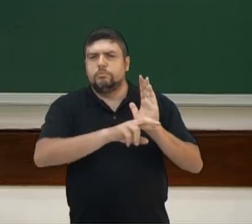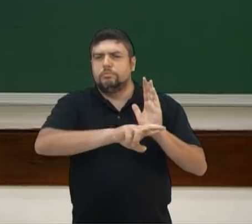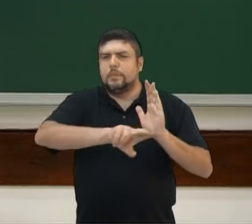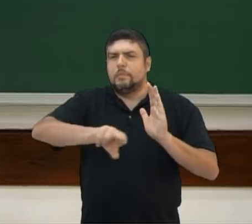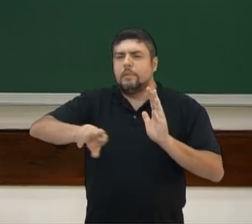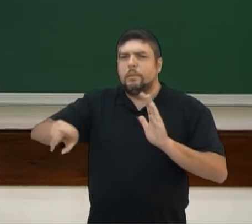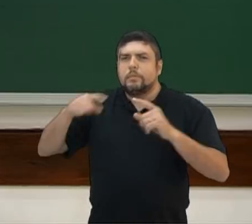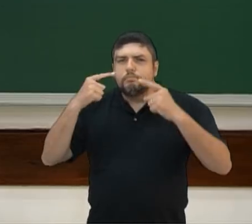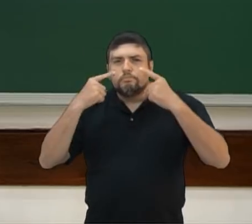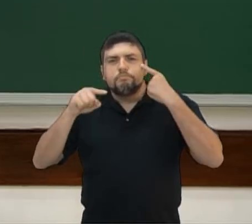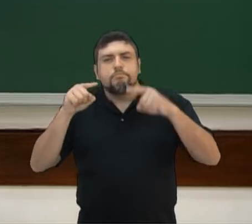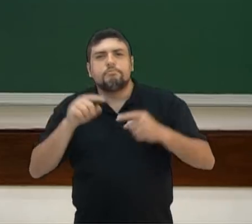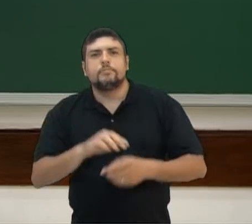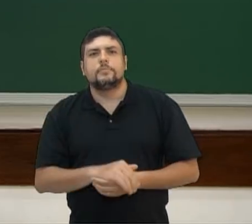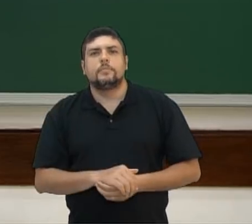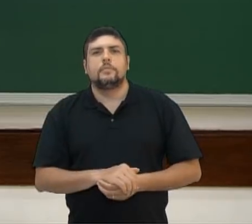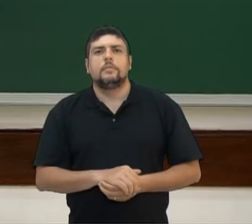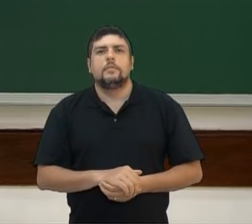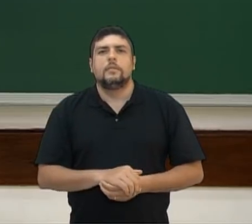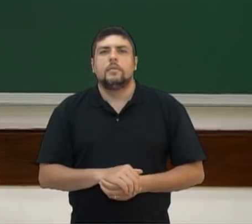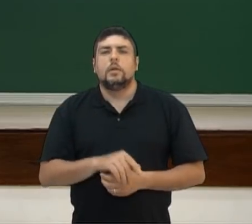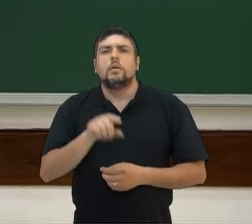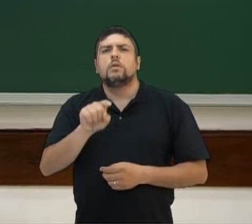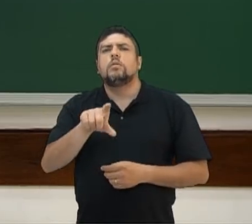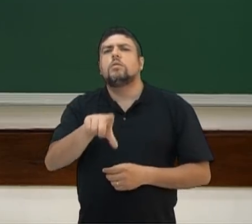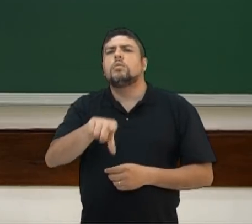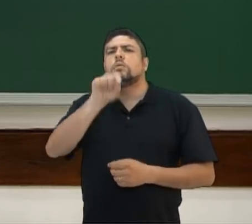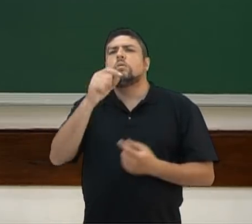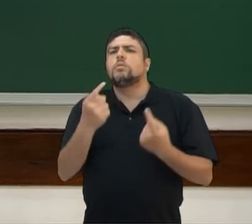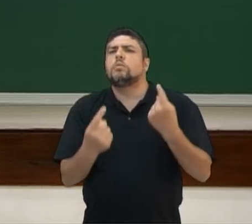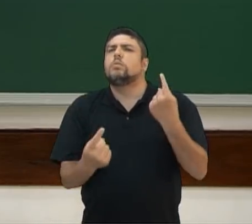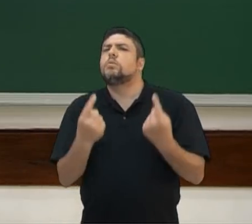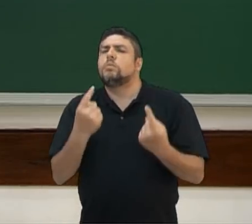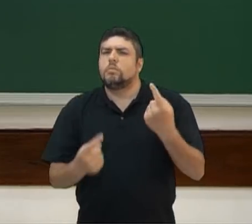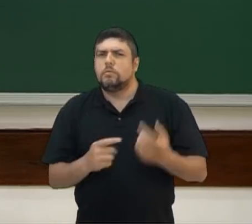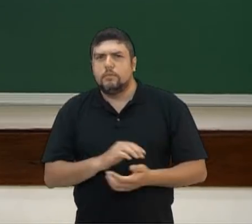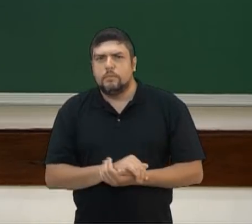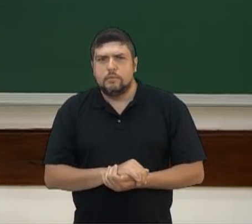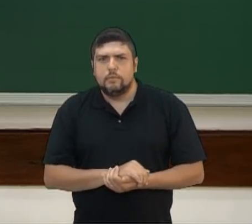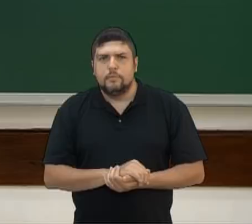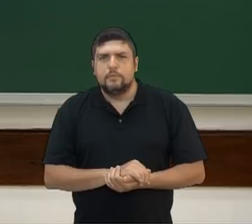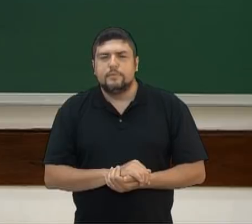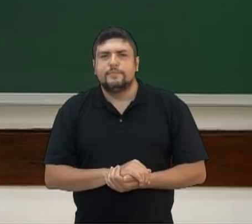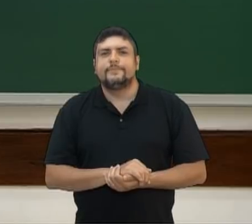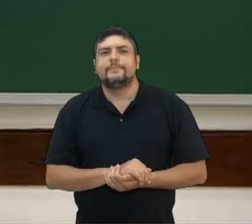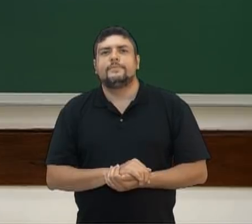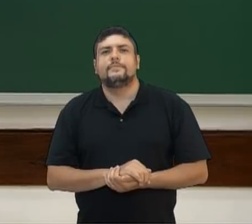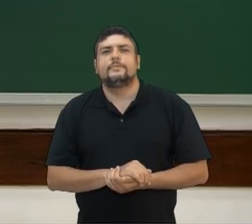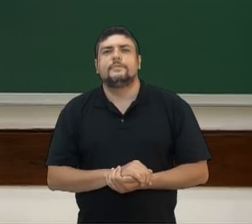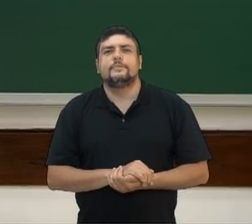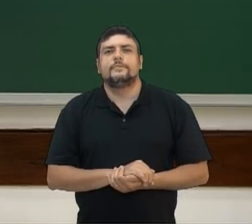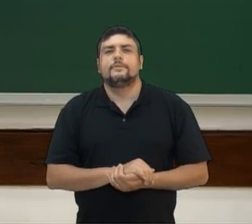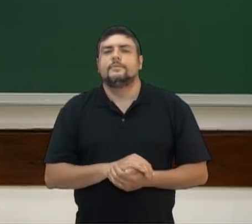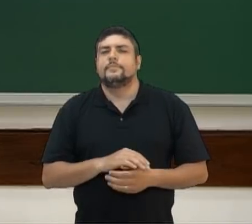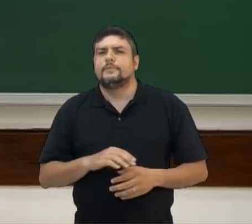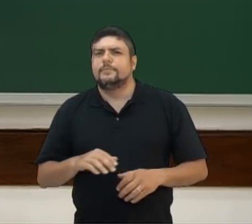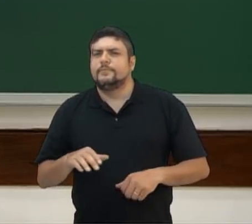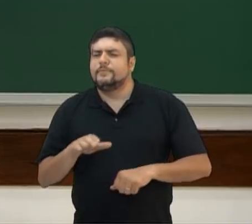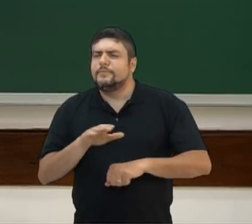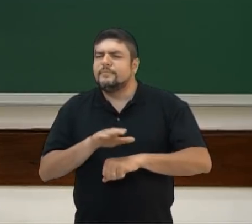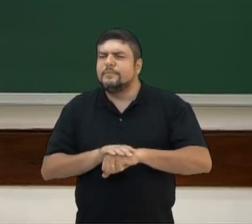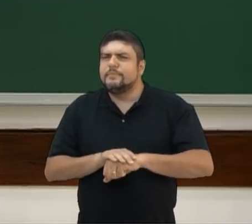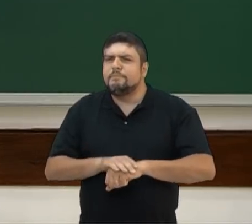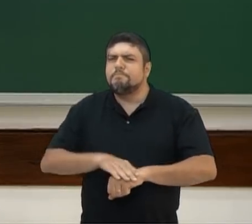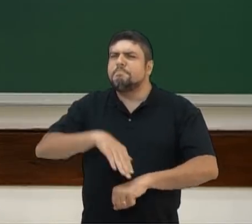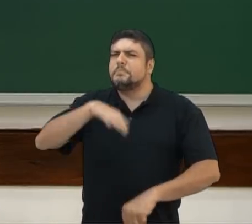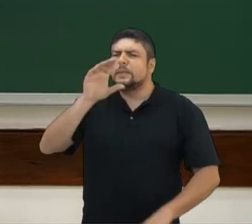sagrados. Você escolheu qual alternativa? Bom, um dos símbolos